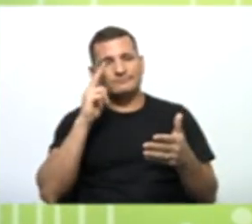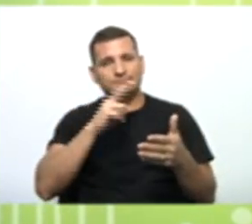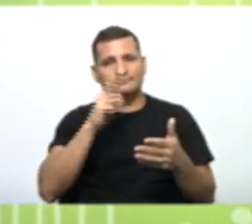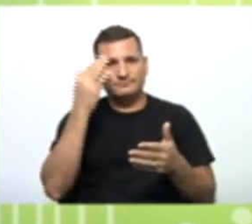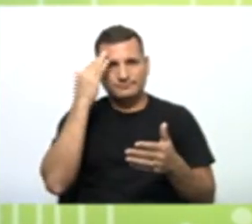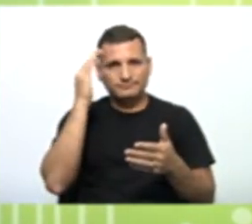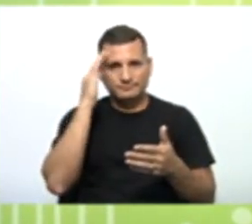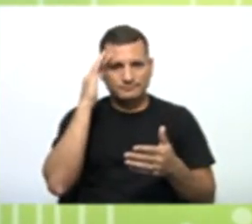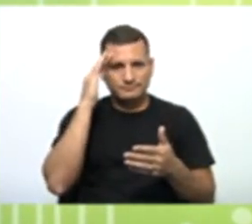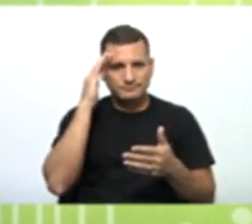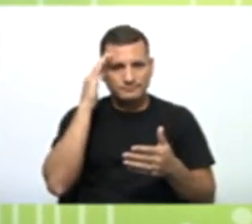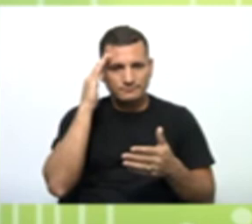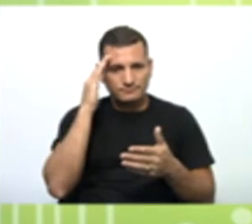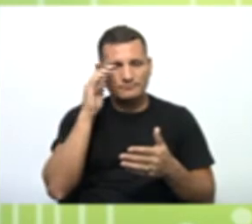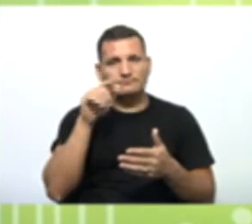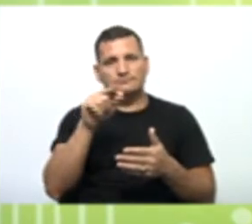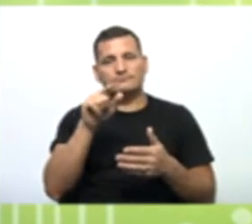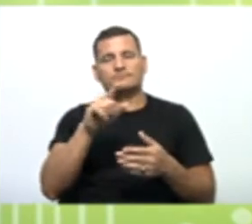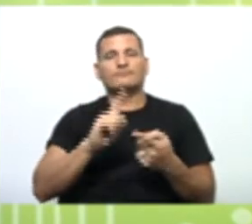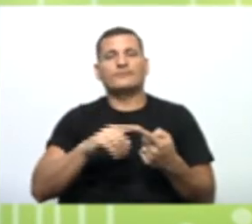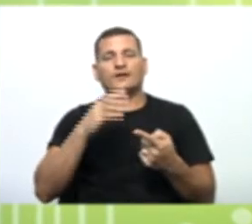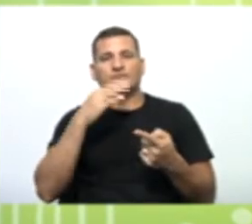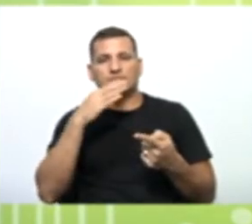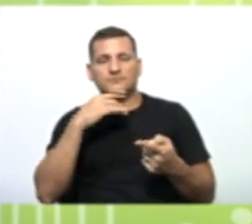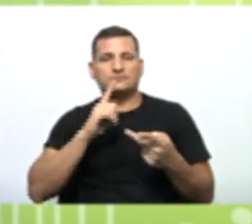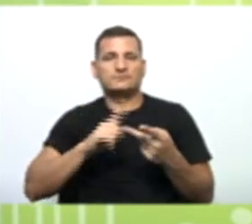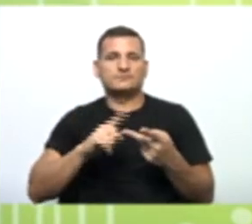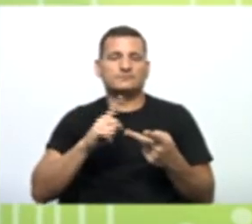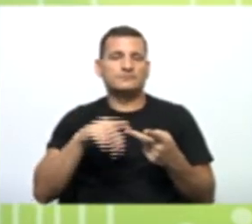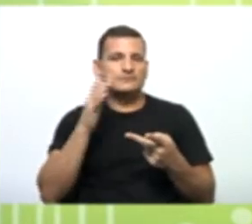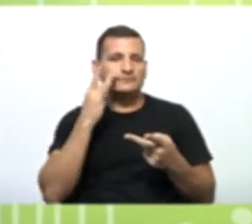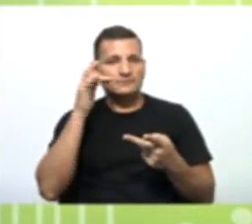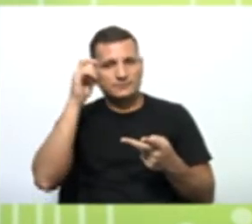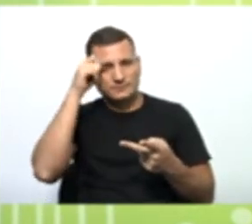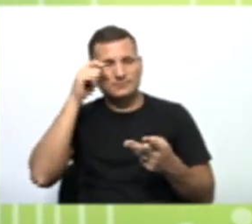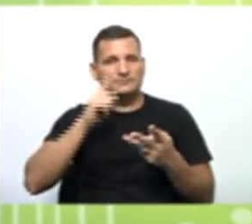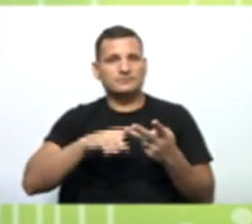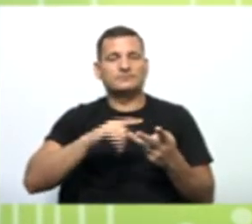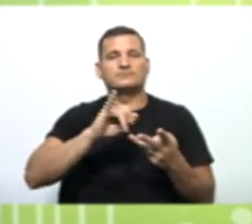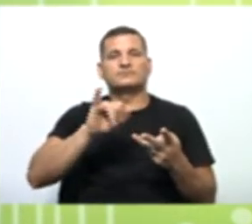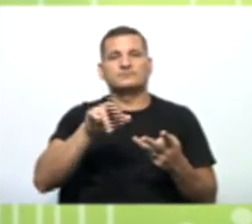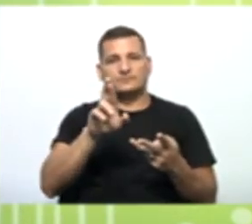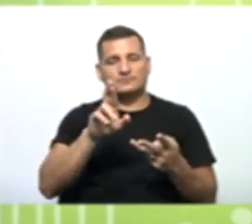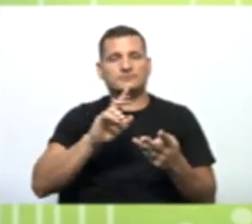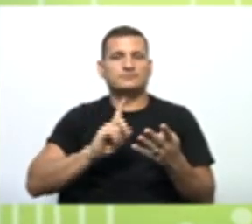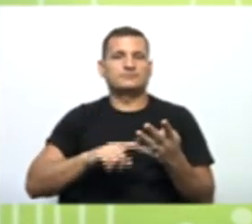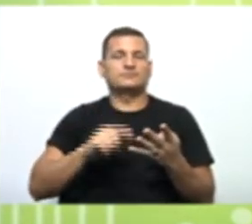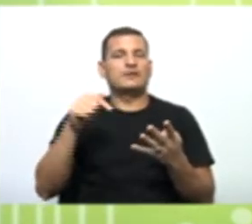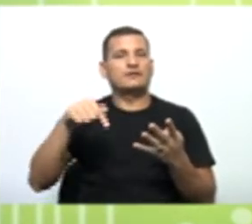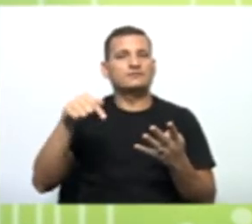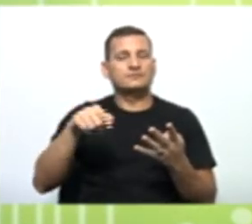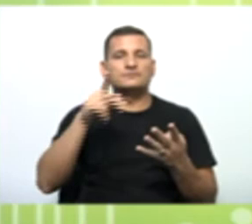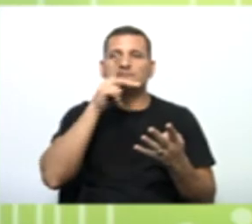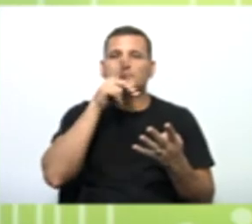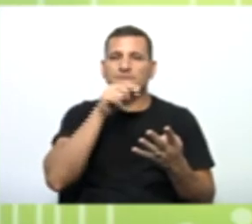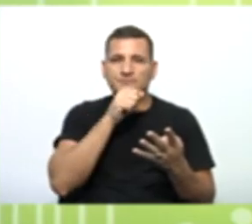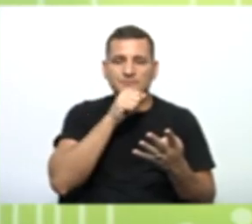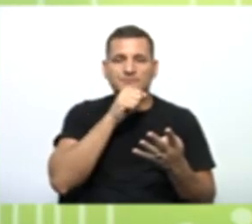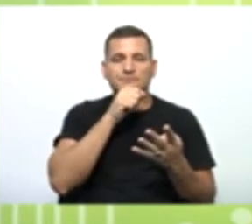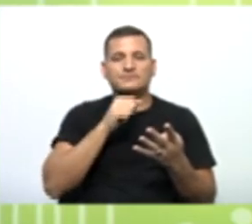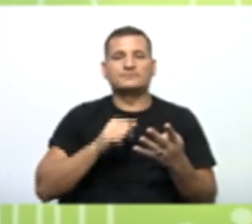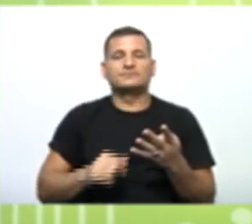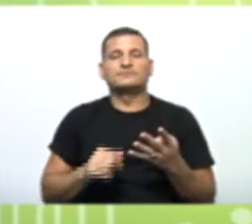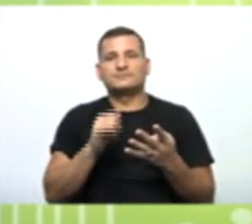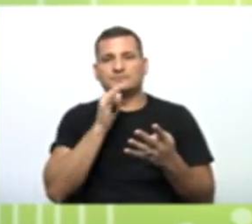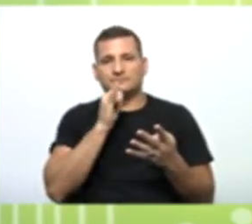que está aí em Pimenta Bueno, você que está em Ouro Preto, você que está em Jaru, você que está aqui em Porto Velho